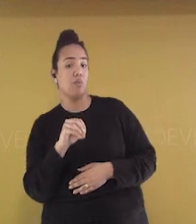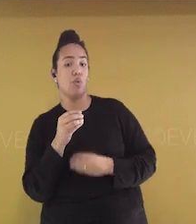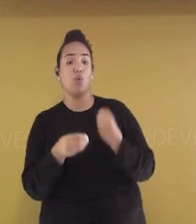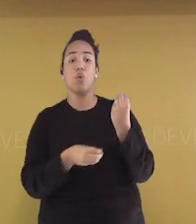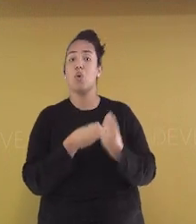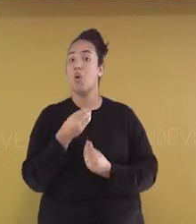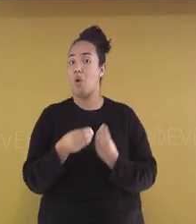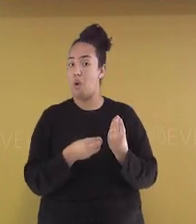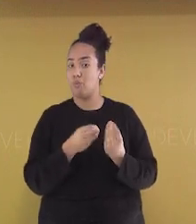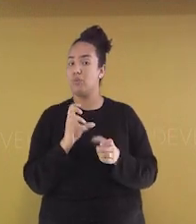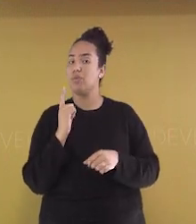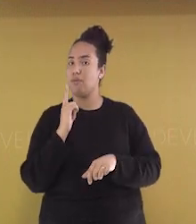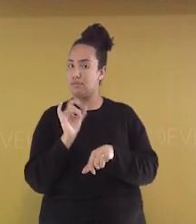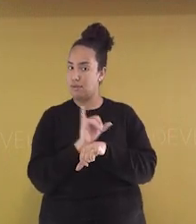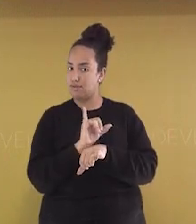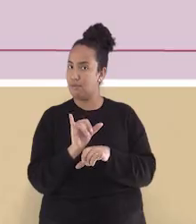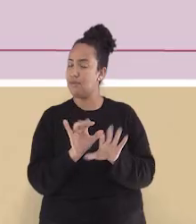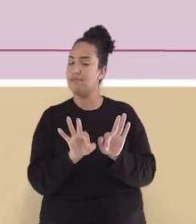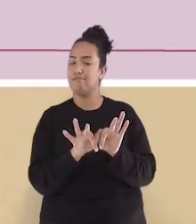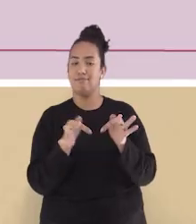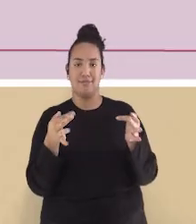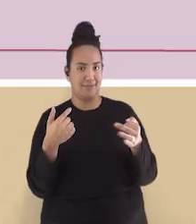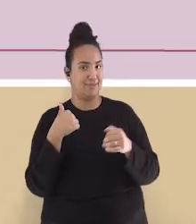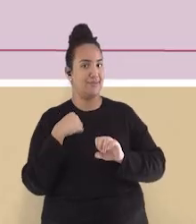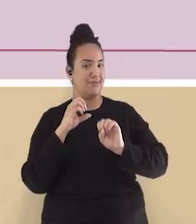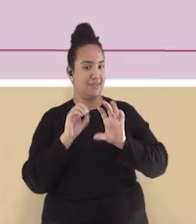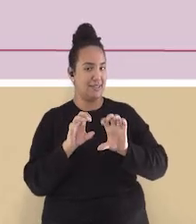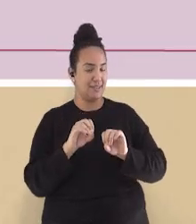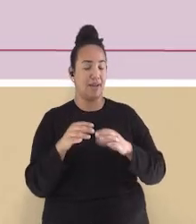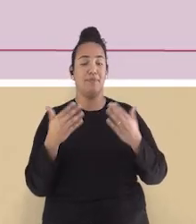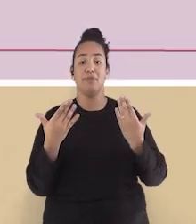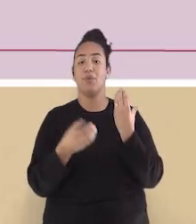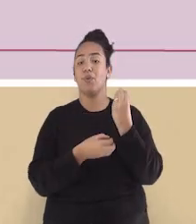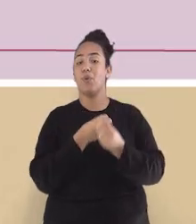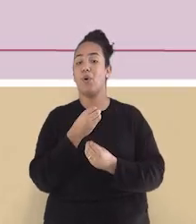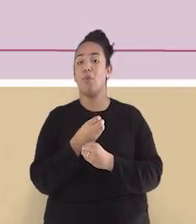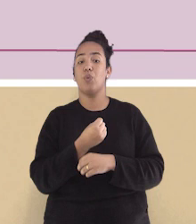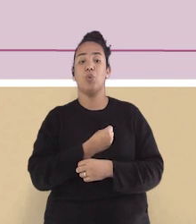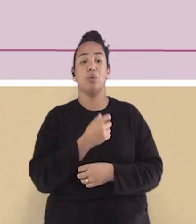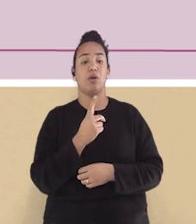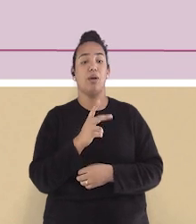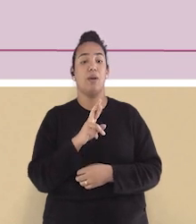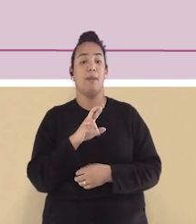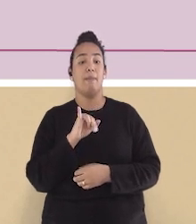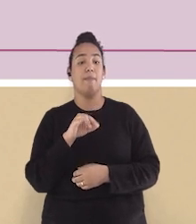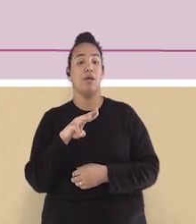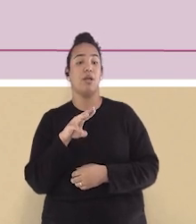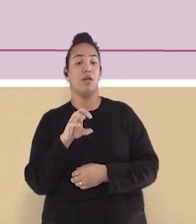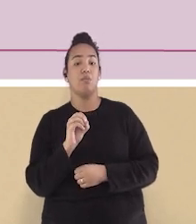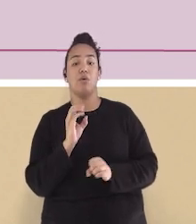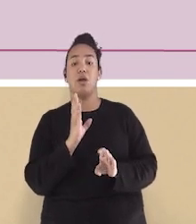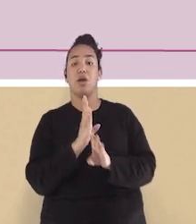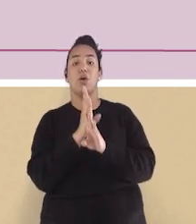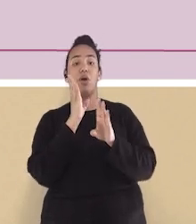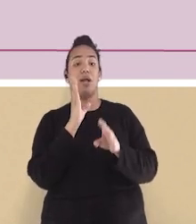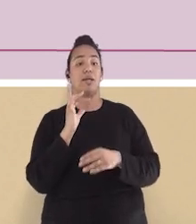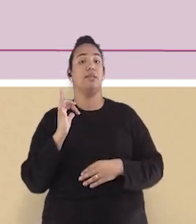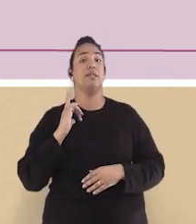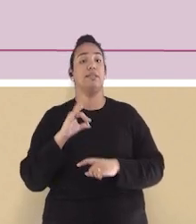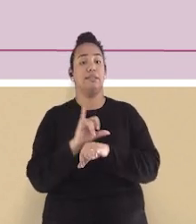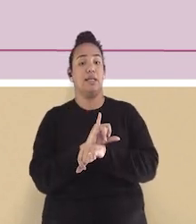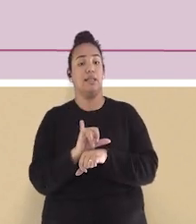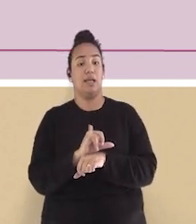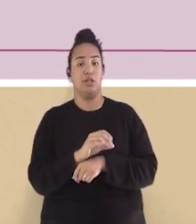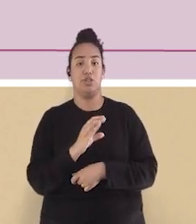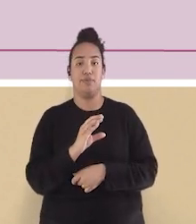primos? Vou te contar qual é. Uma maneira bem simples de se encontrar números primos é através do crivo